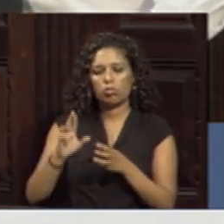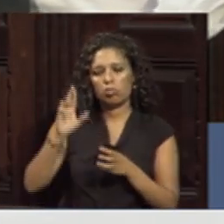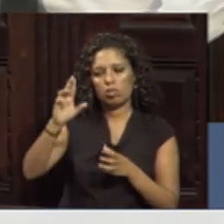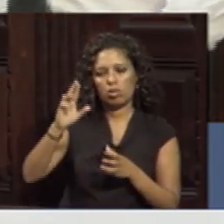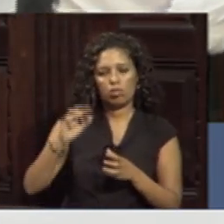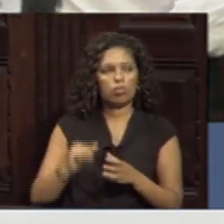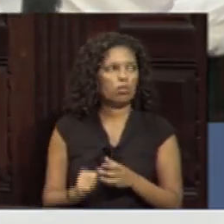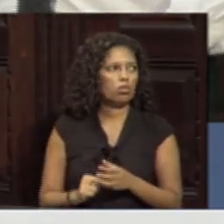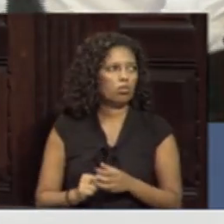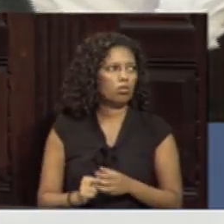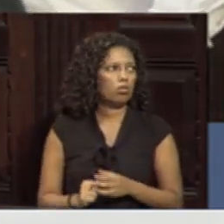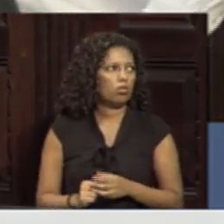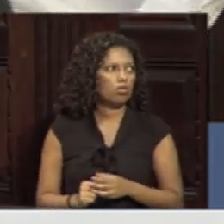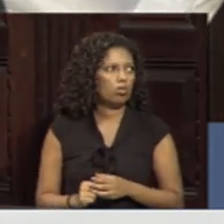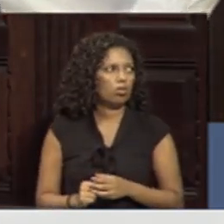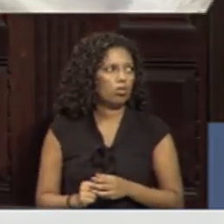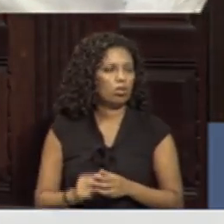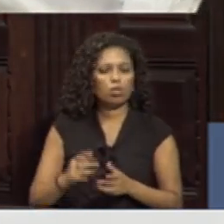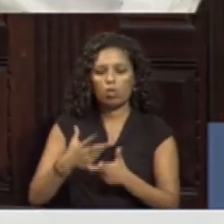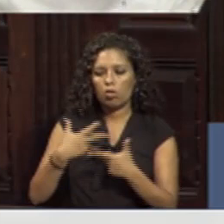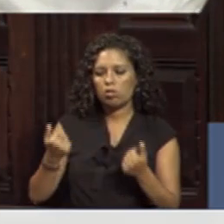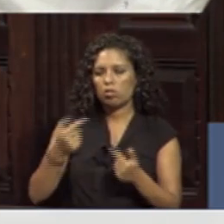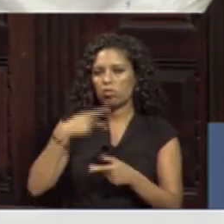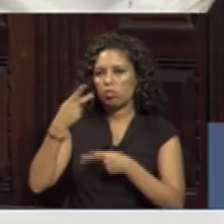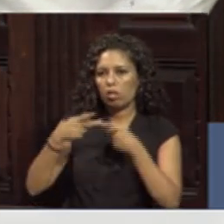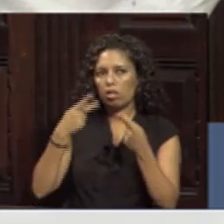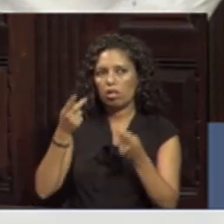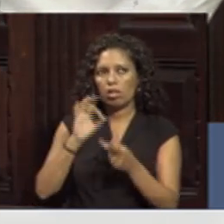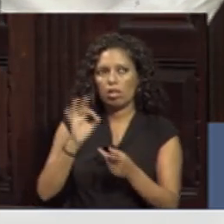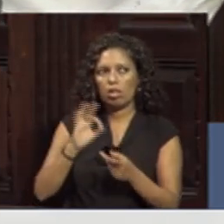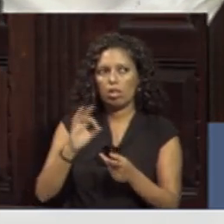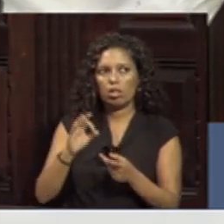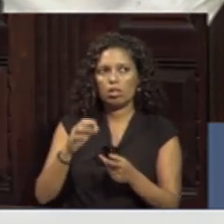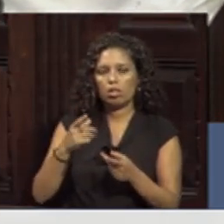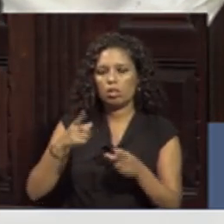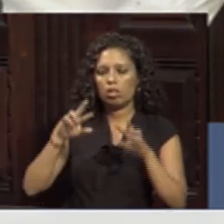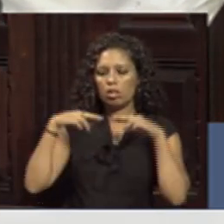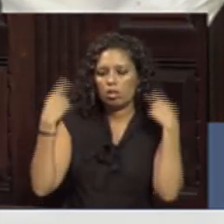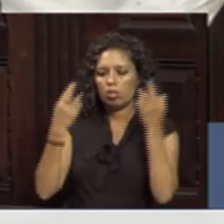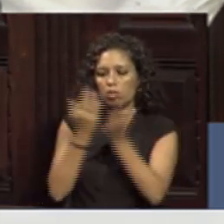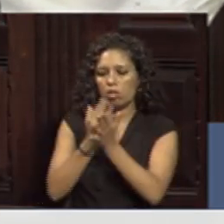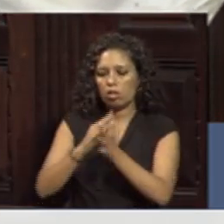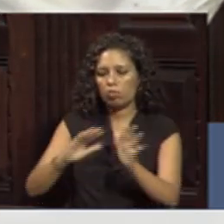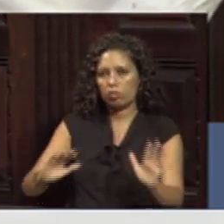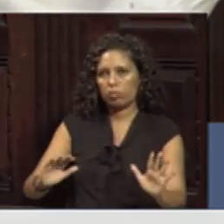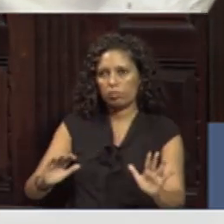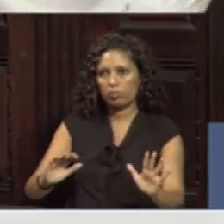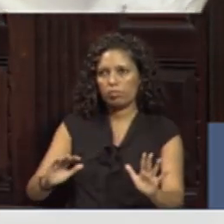Não tendo mais nada a tratar, a sessão está encerrada.